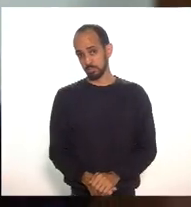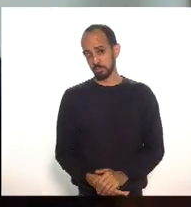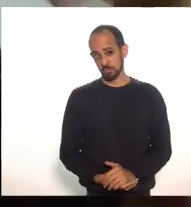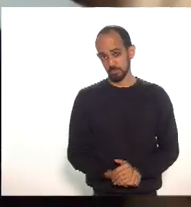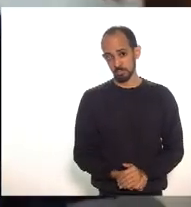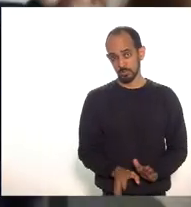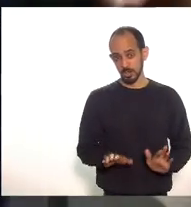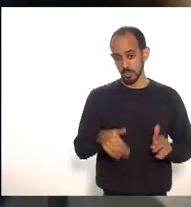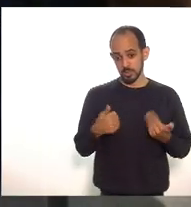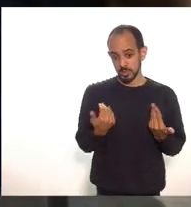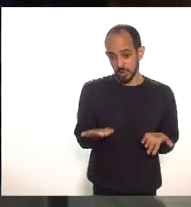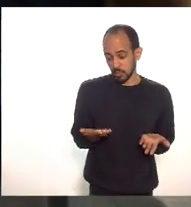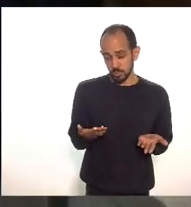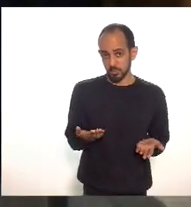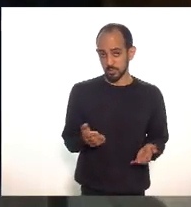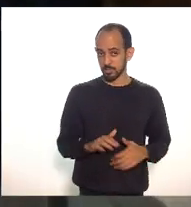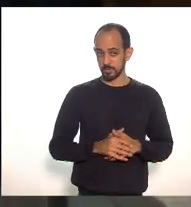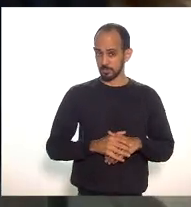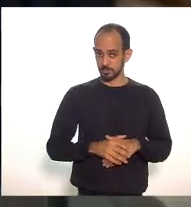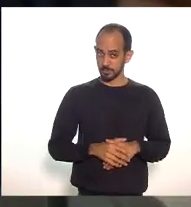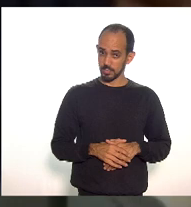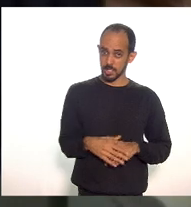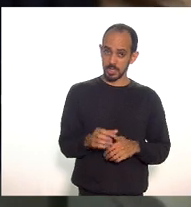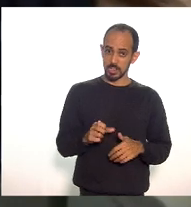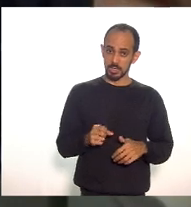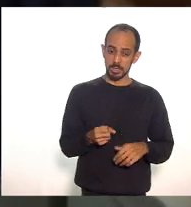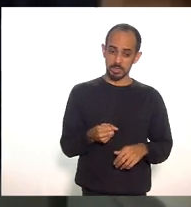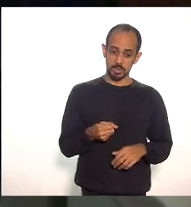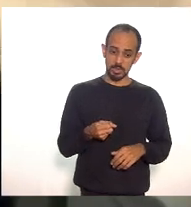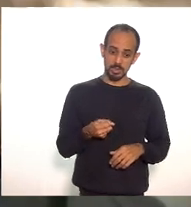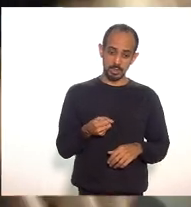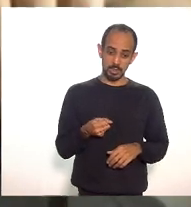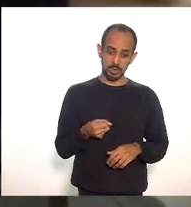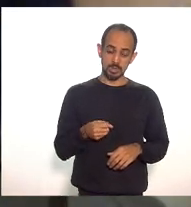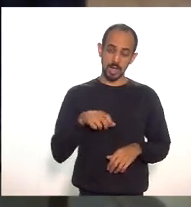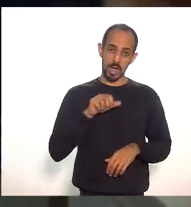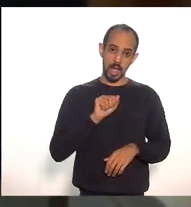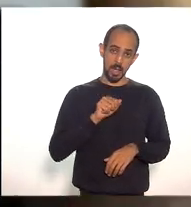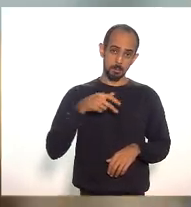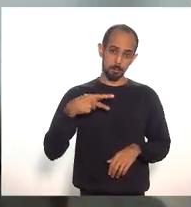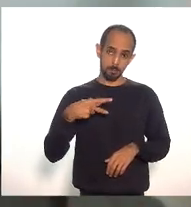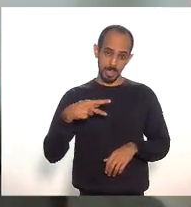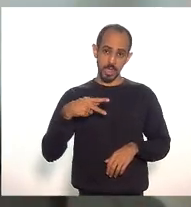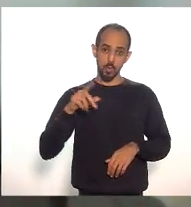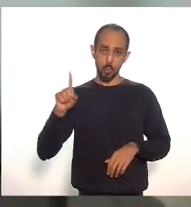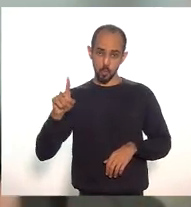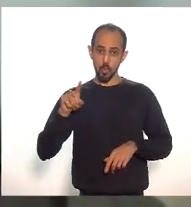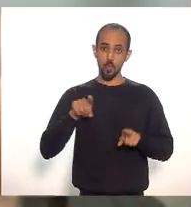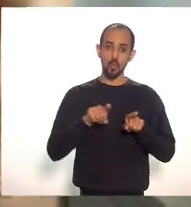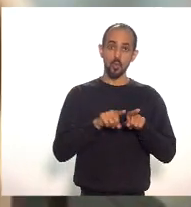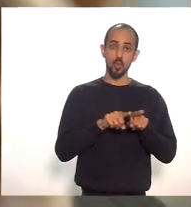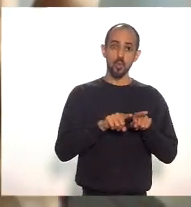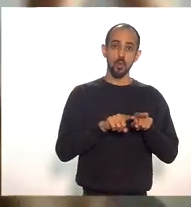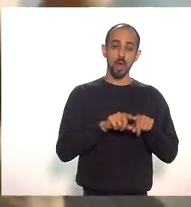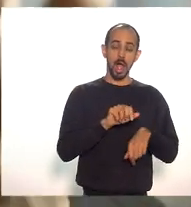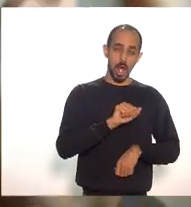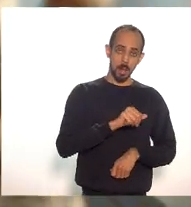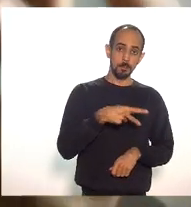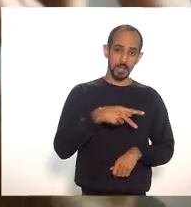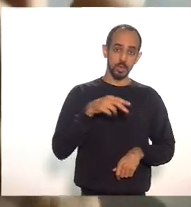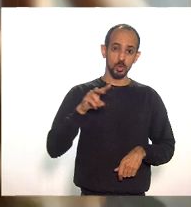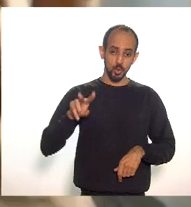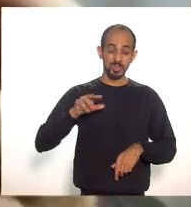é um pouco de diabo já é ruim at2 + até 4 Ciências